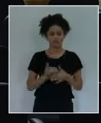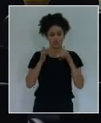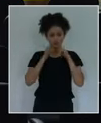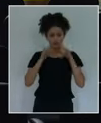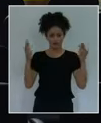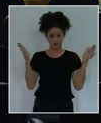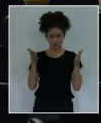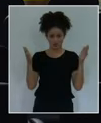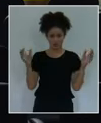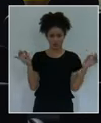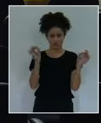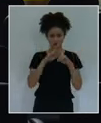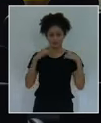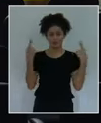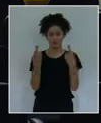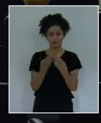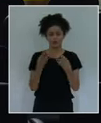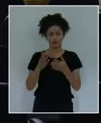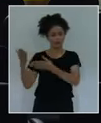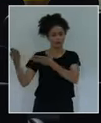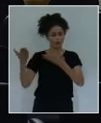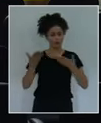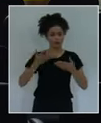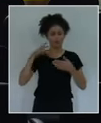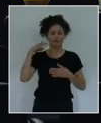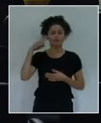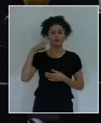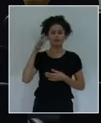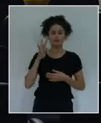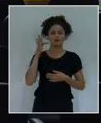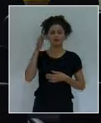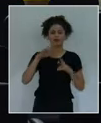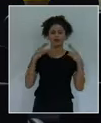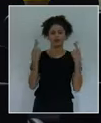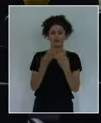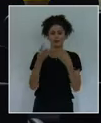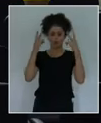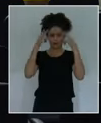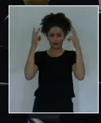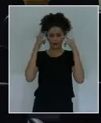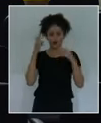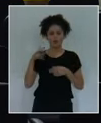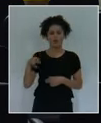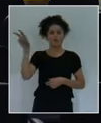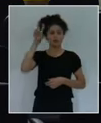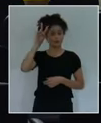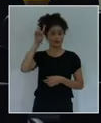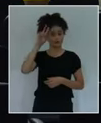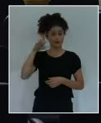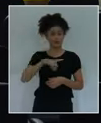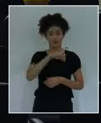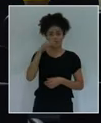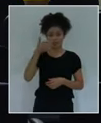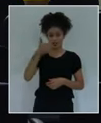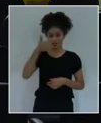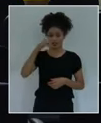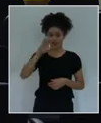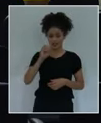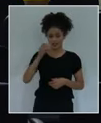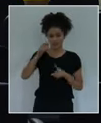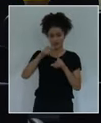declarar encerrada a reunião de hoje e convocando a todos os vereadores para a reunião ordinária próxima, na segunda-feira, dia 10 de fevereiro,